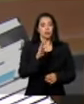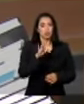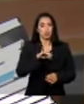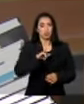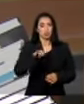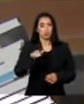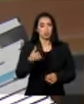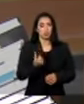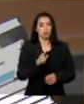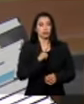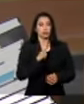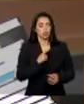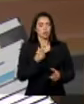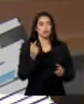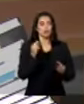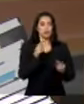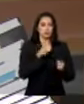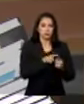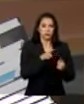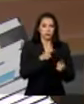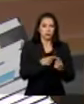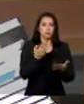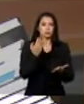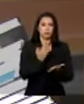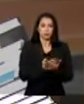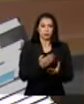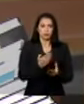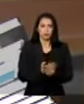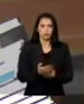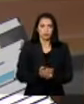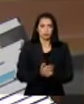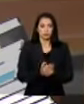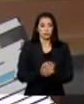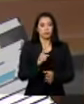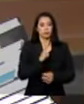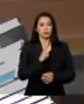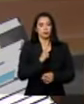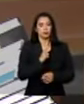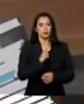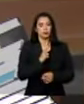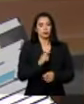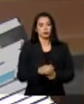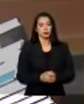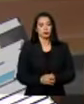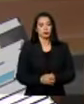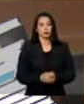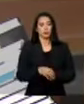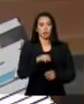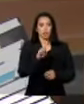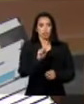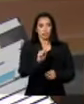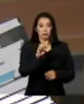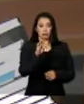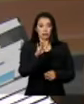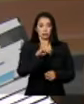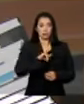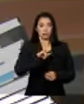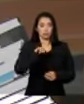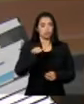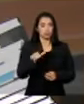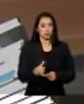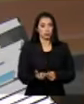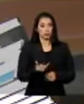foram objetivados, as atribuições do Superior Tribunal de Justiça